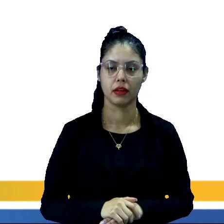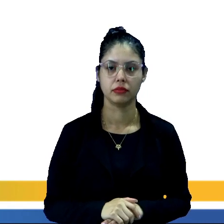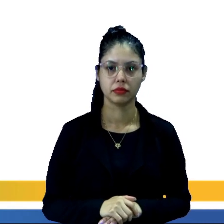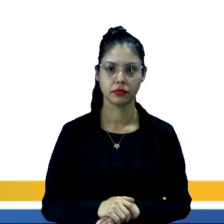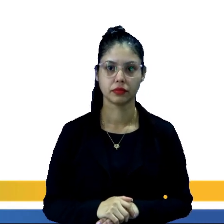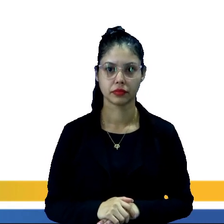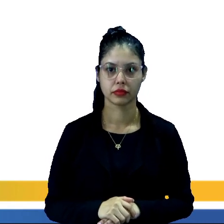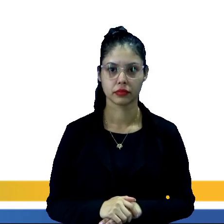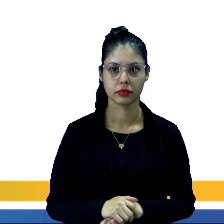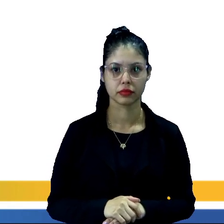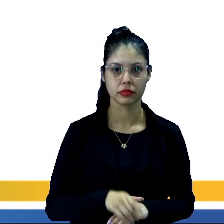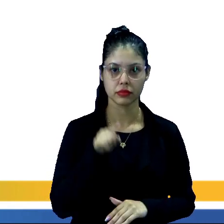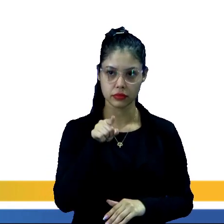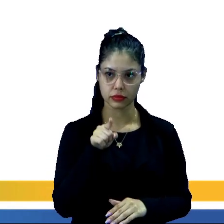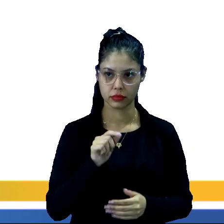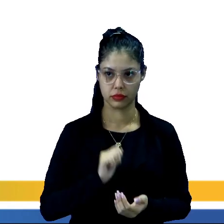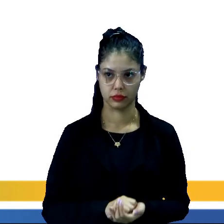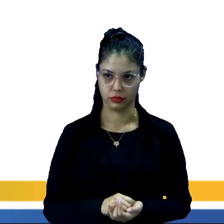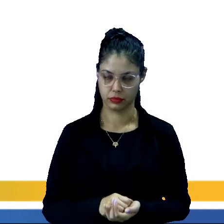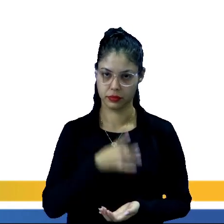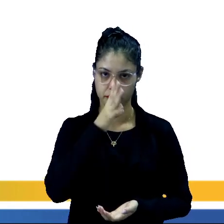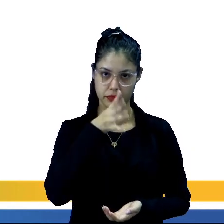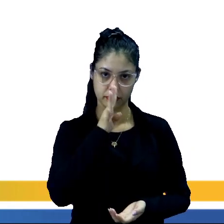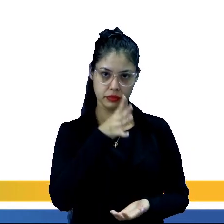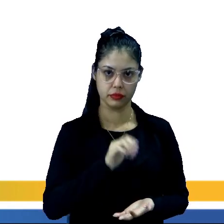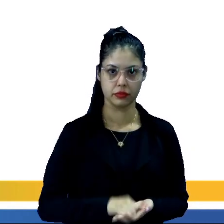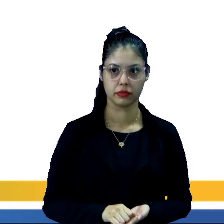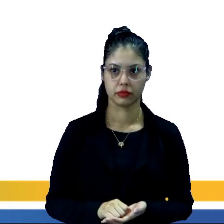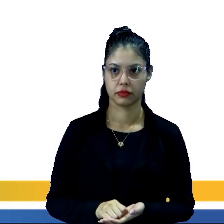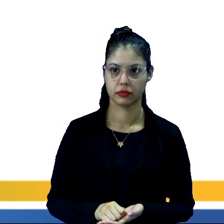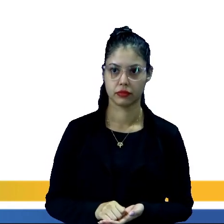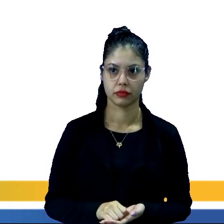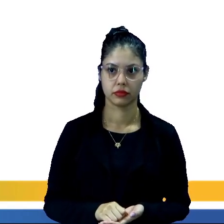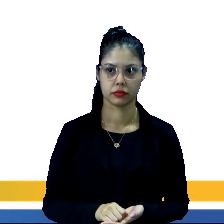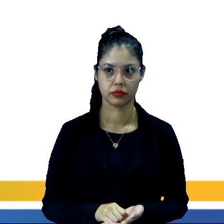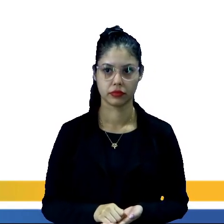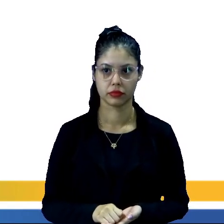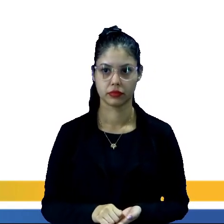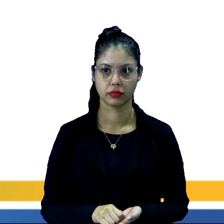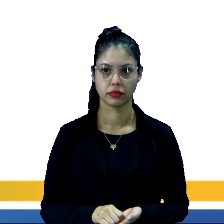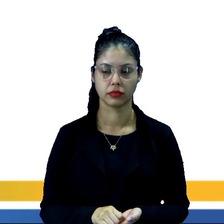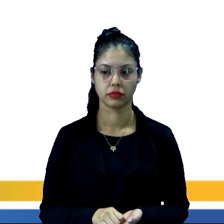Então, é isso aqui que fica a crítica nessa charge.